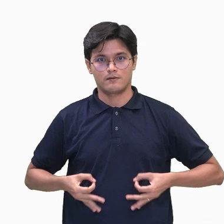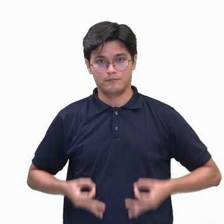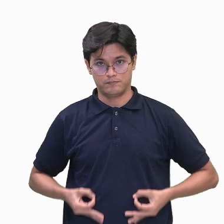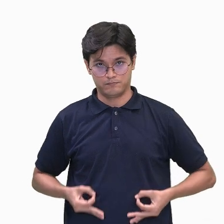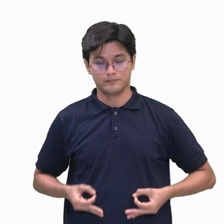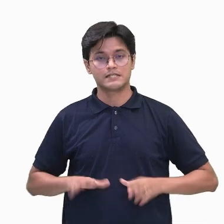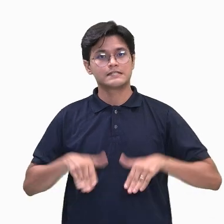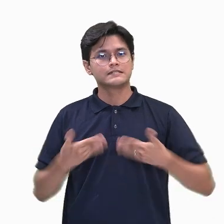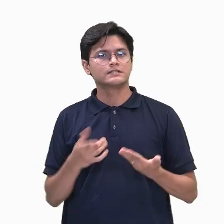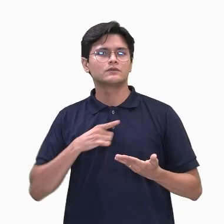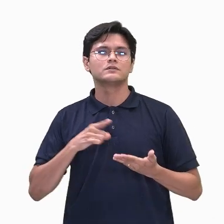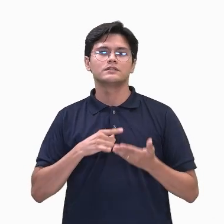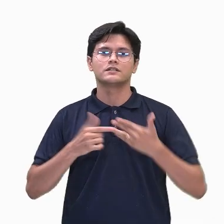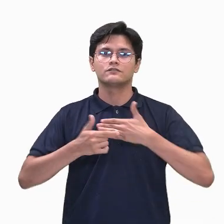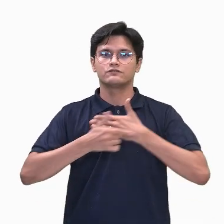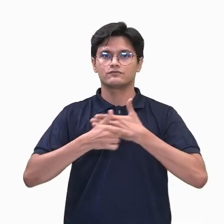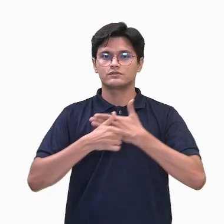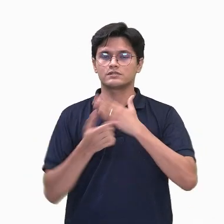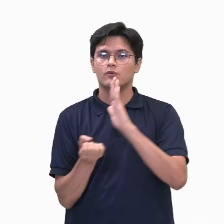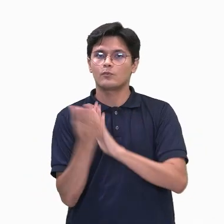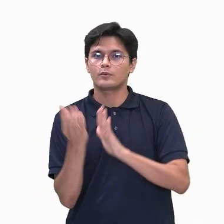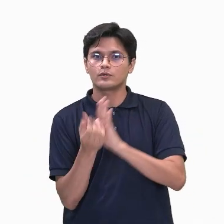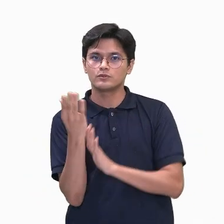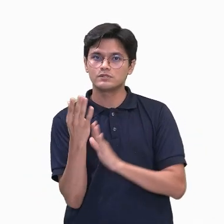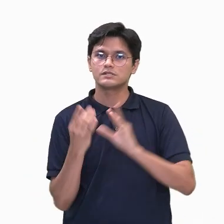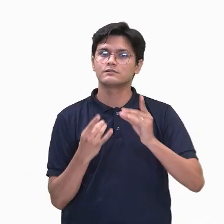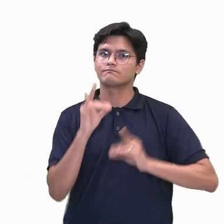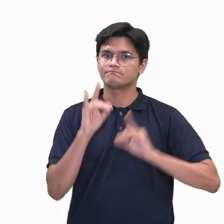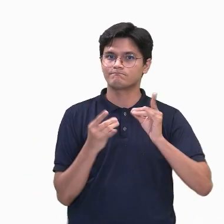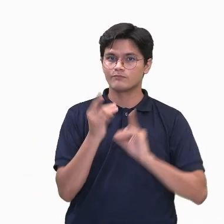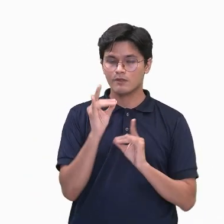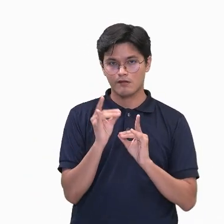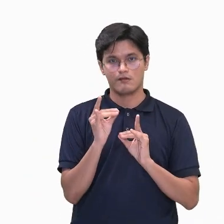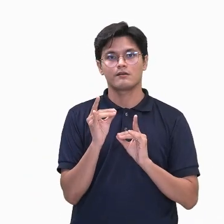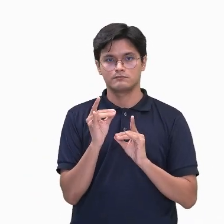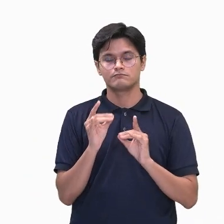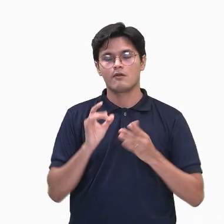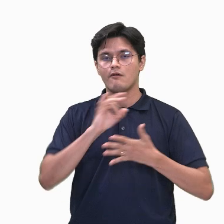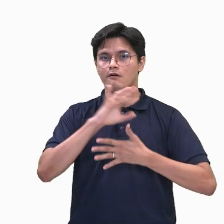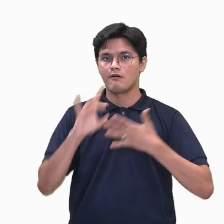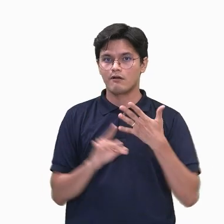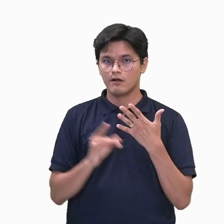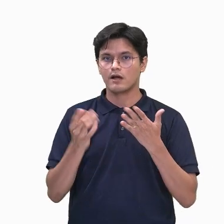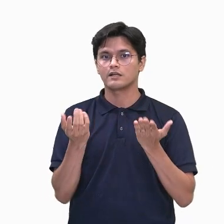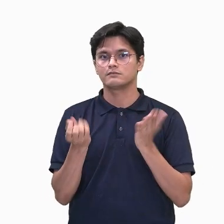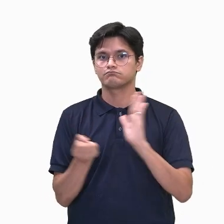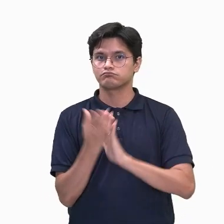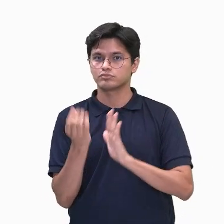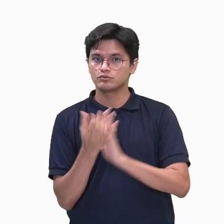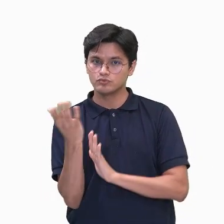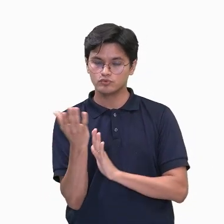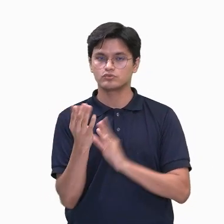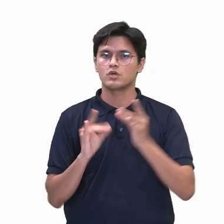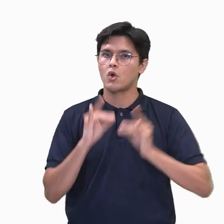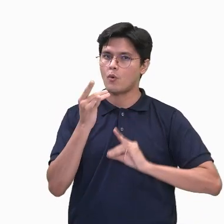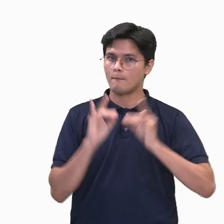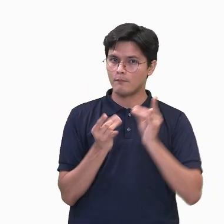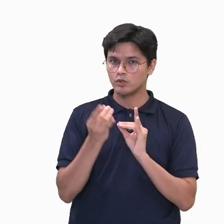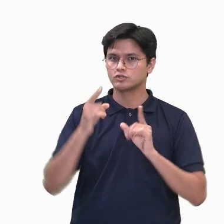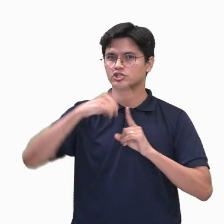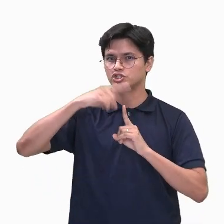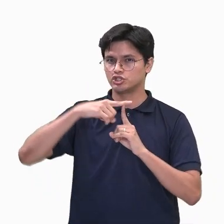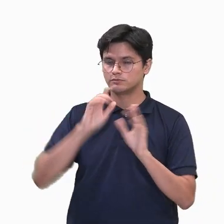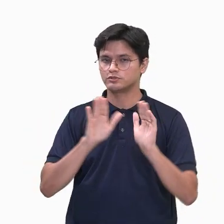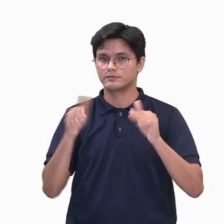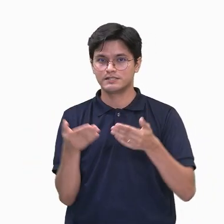têm função de produzir hormônios e cada uma delas produz um hormônio específico que vai ser utilizado ali pelo